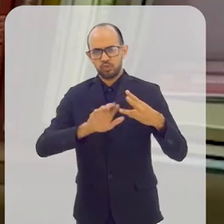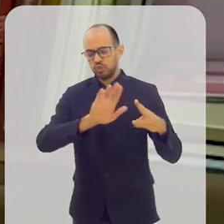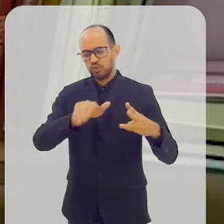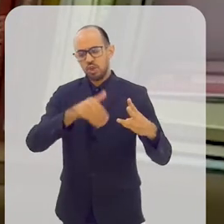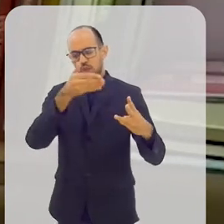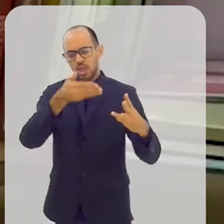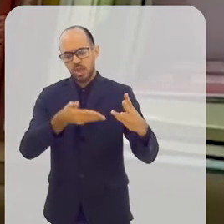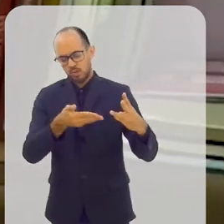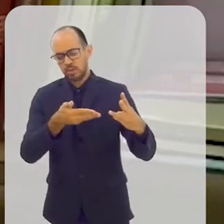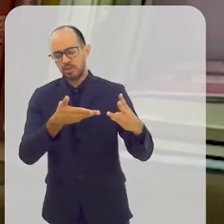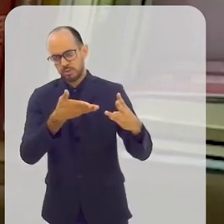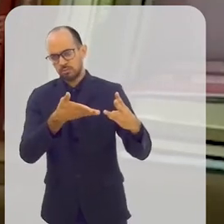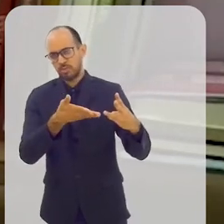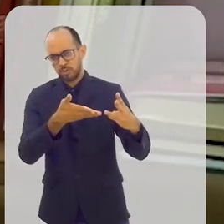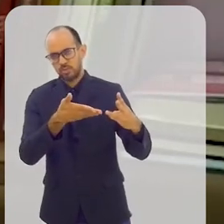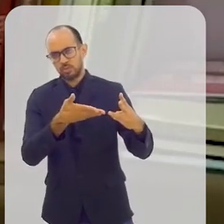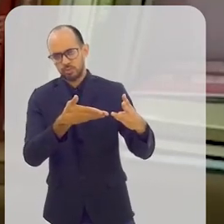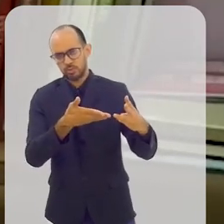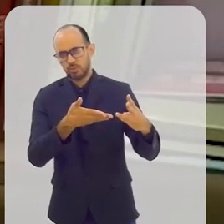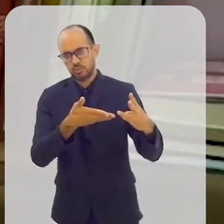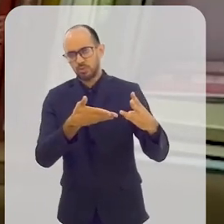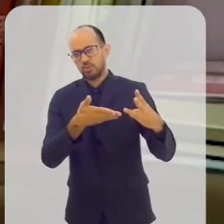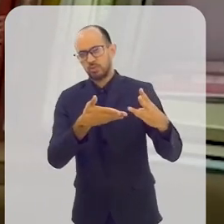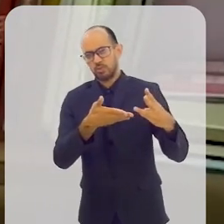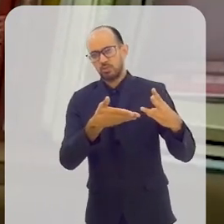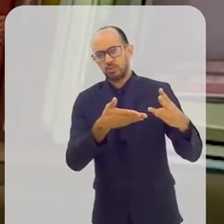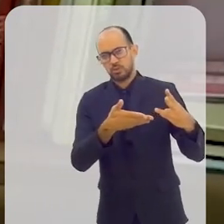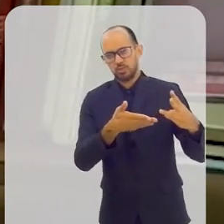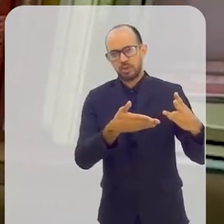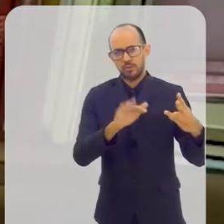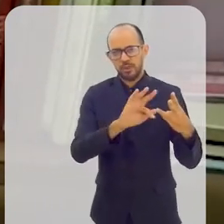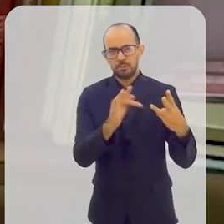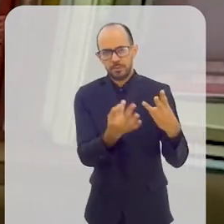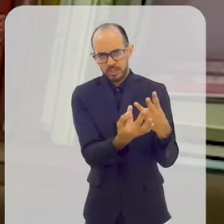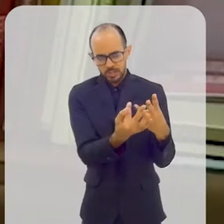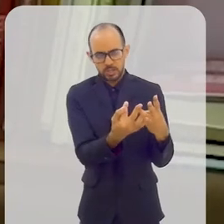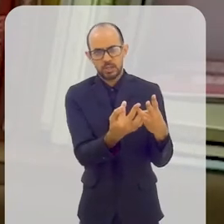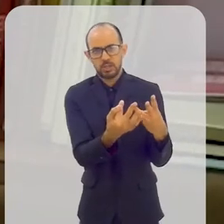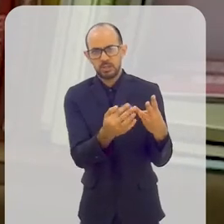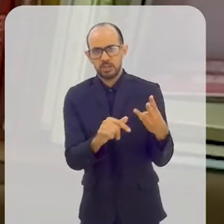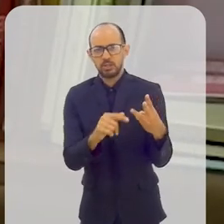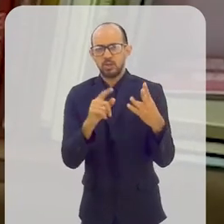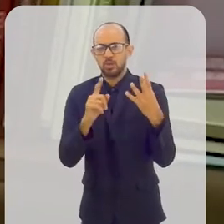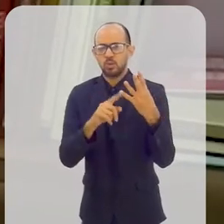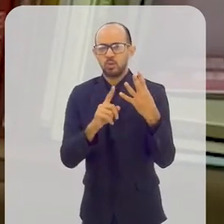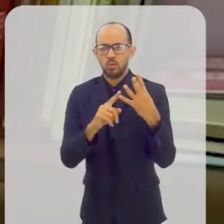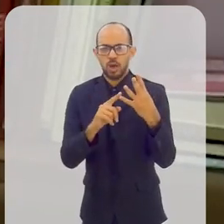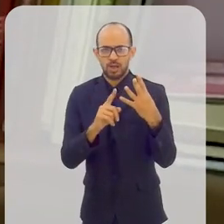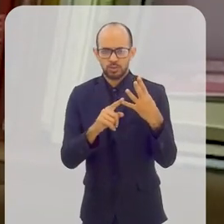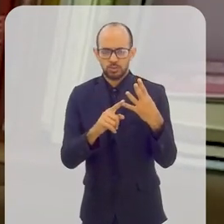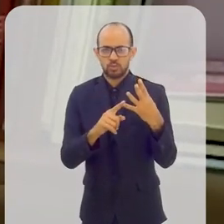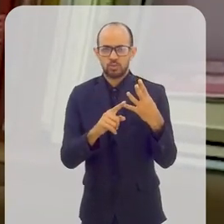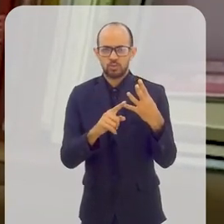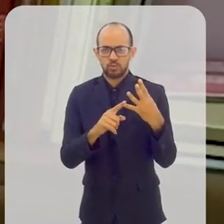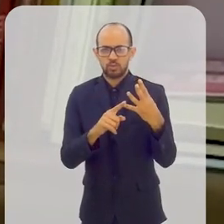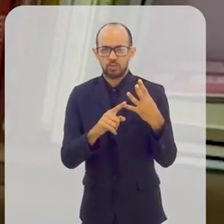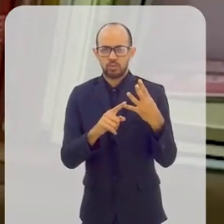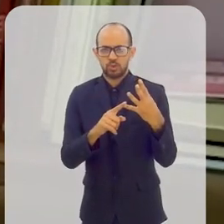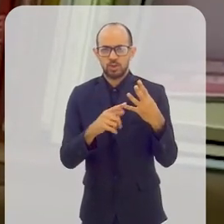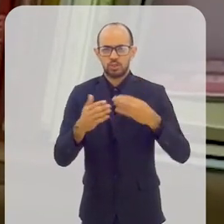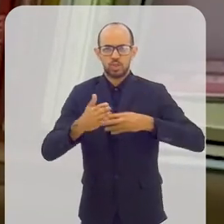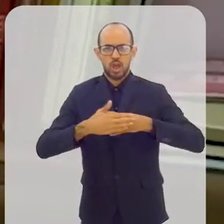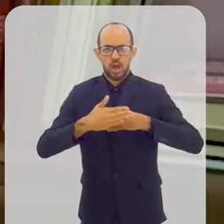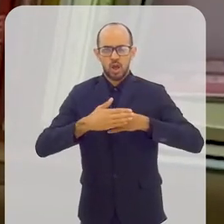de reconhecimento, desculpa. O terceiro evento é um evento de reconhecimento dos pares da sociedade. O quarto evento é um quadro